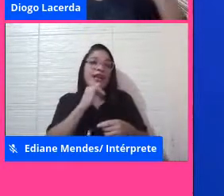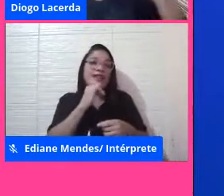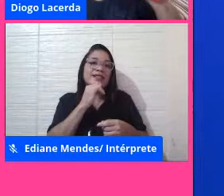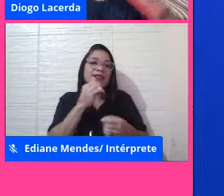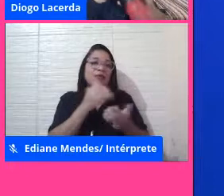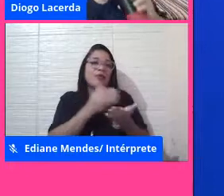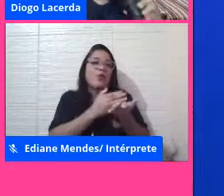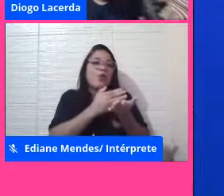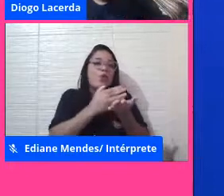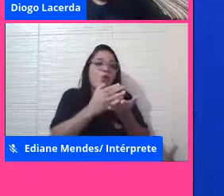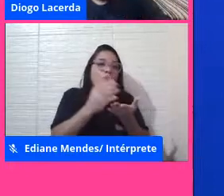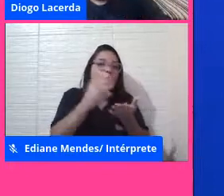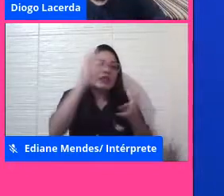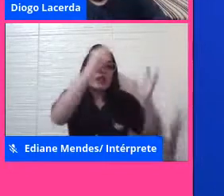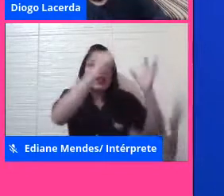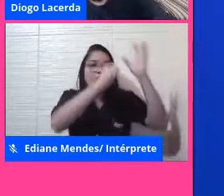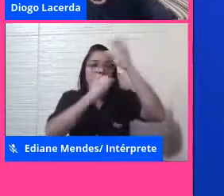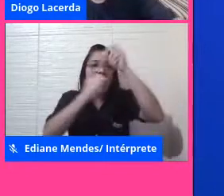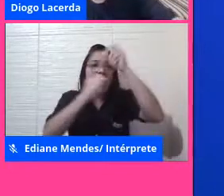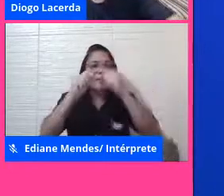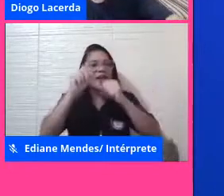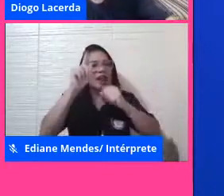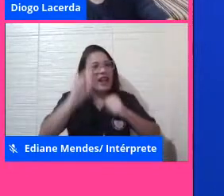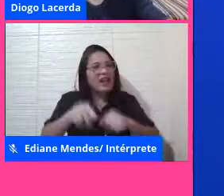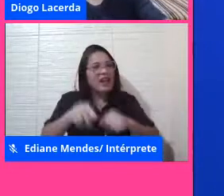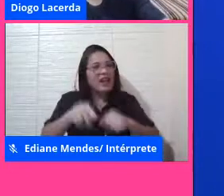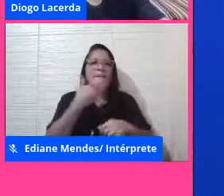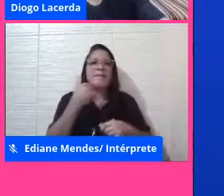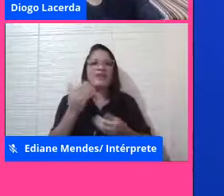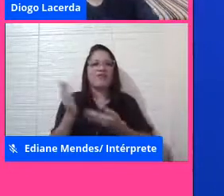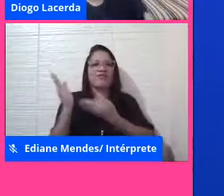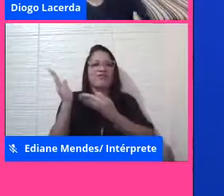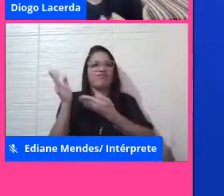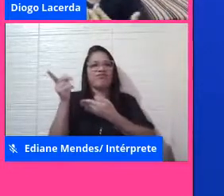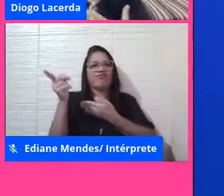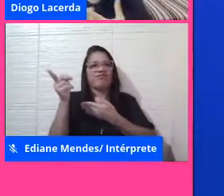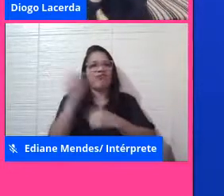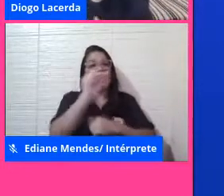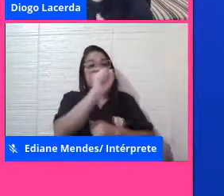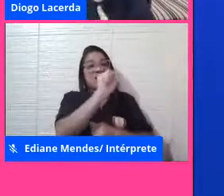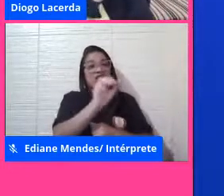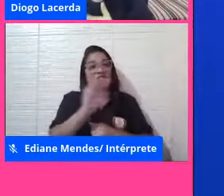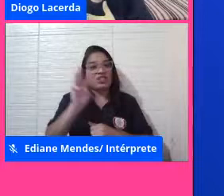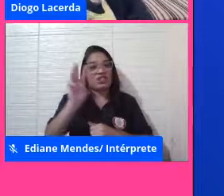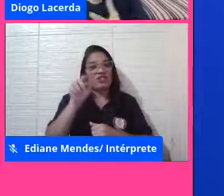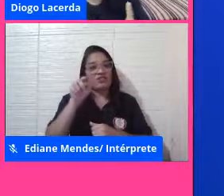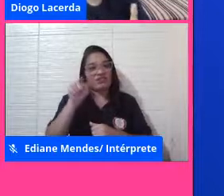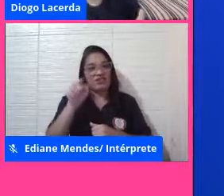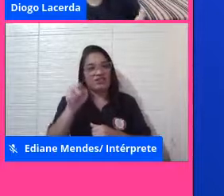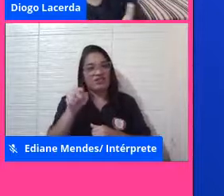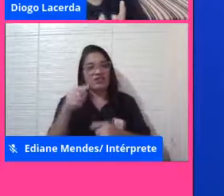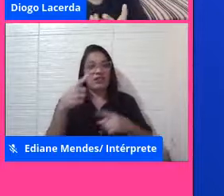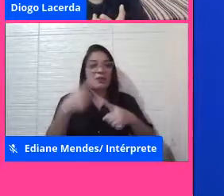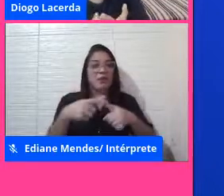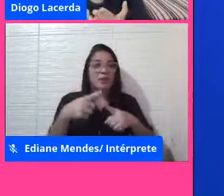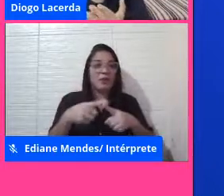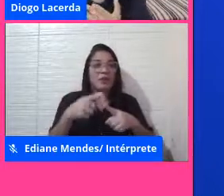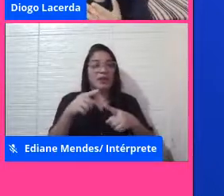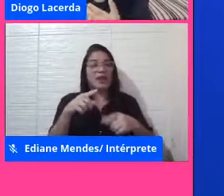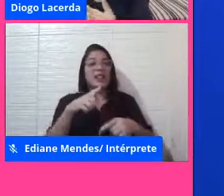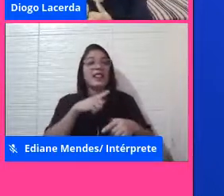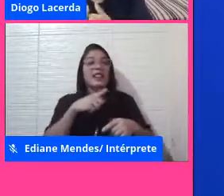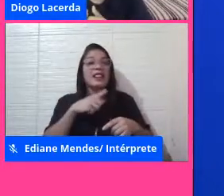3D. Por quê? Porque é um software que, além de ser simples, você tem muita aula no